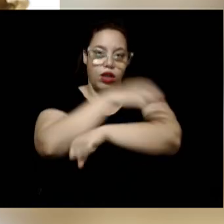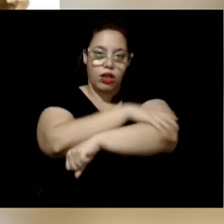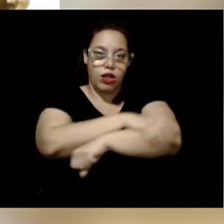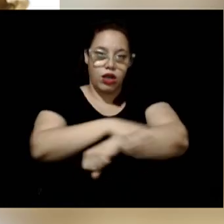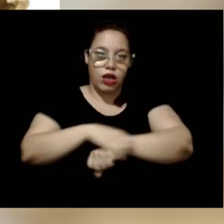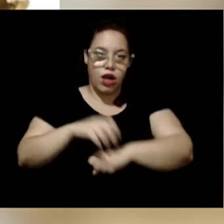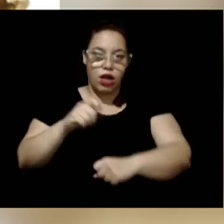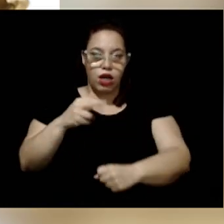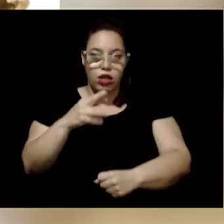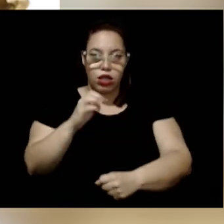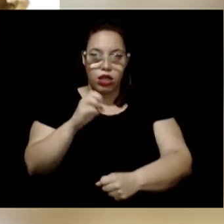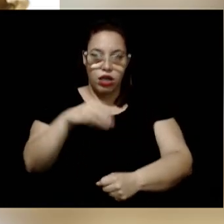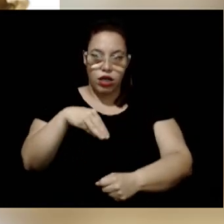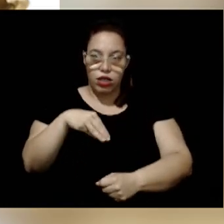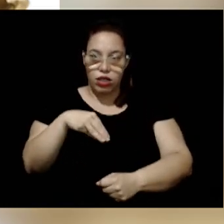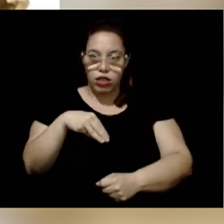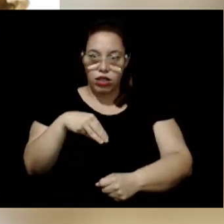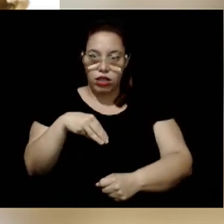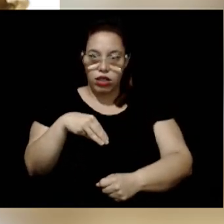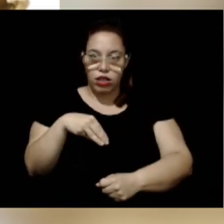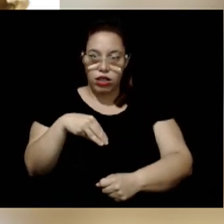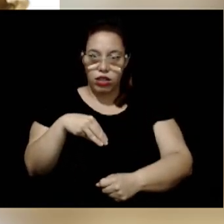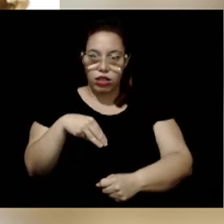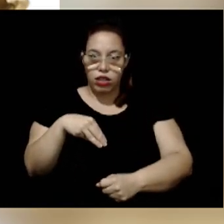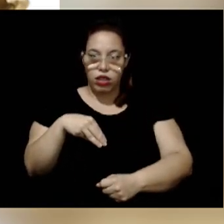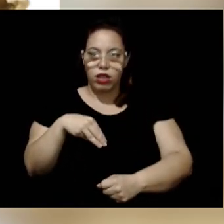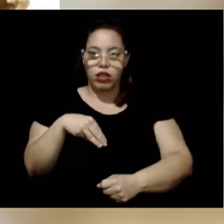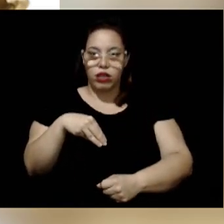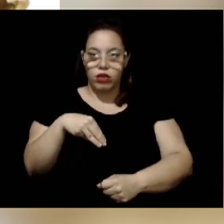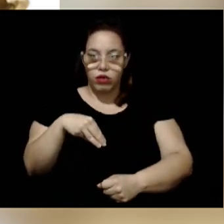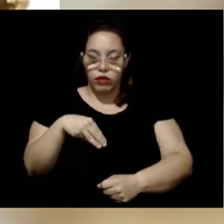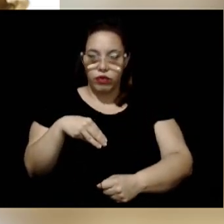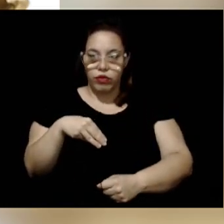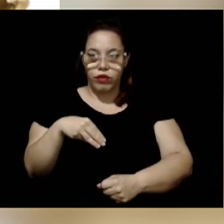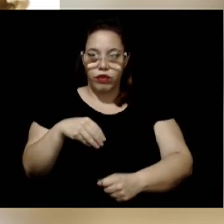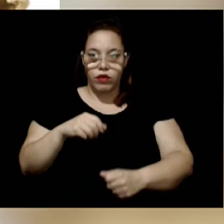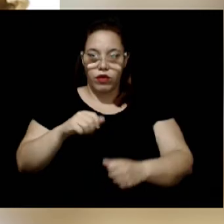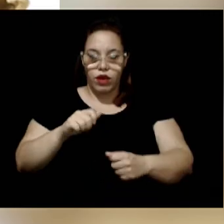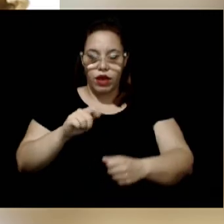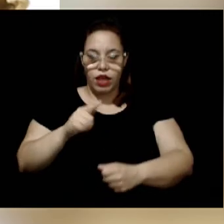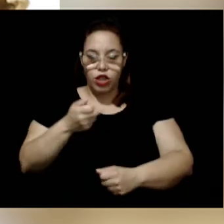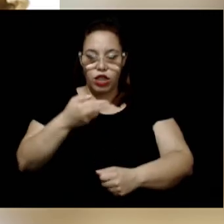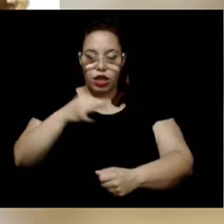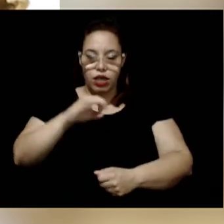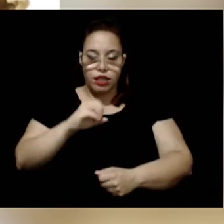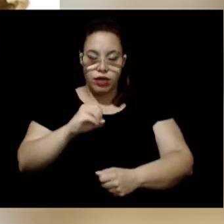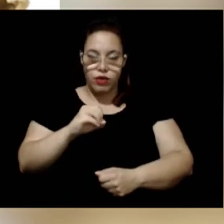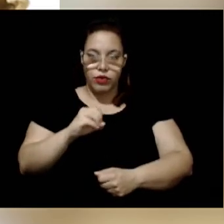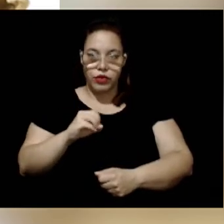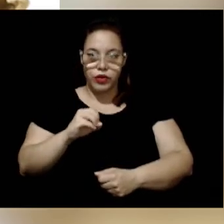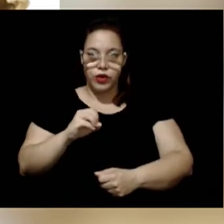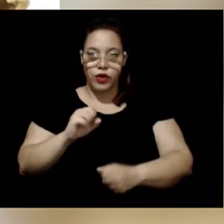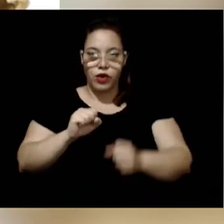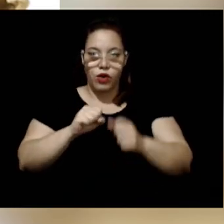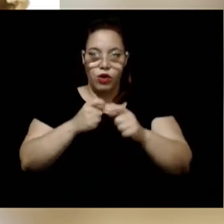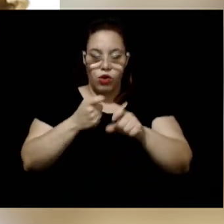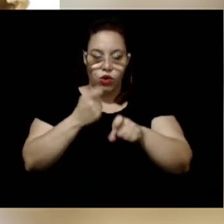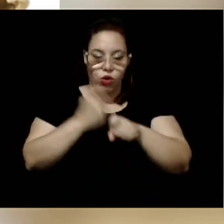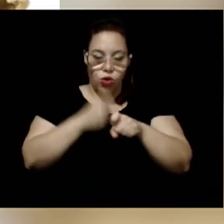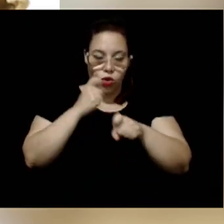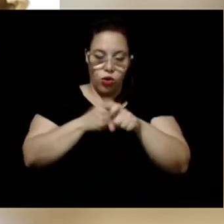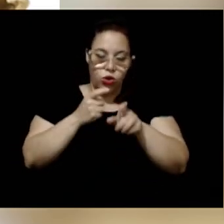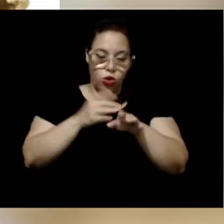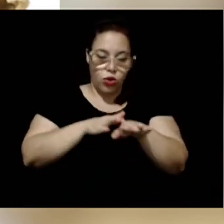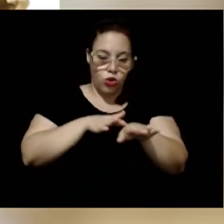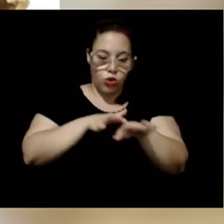tem modificações na cartilagem, com quadro de degeneração, vamos dizer assim. O osso abaixo da cartilagem também se